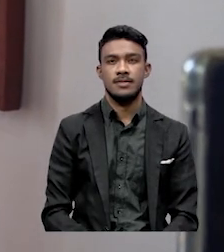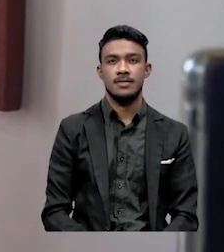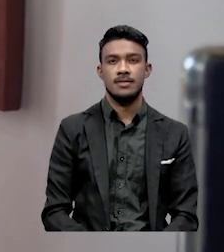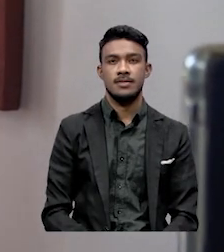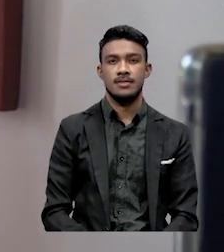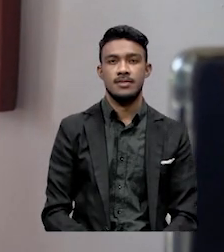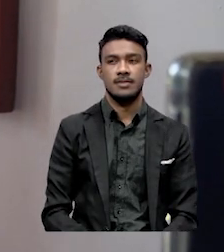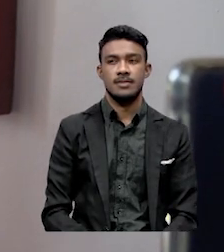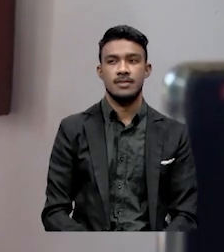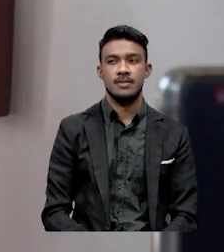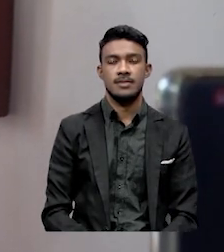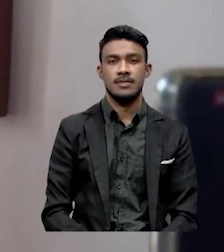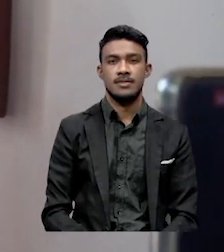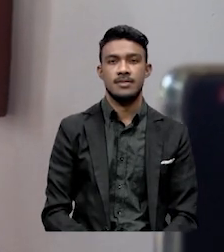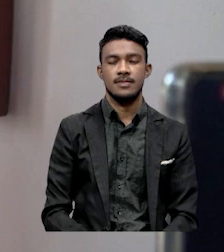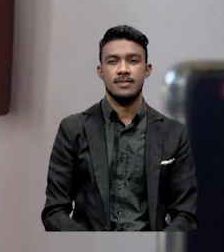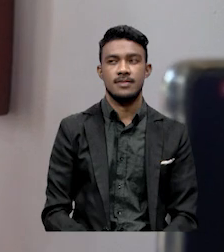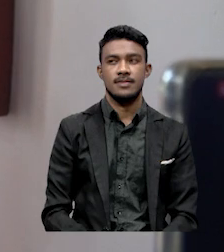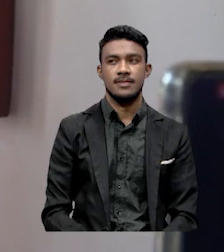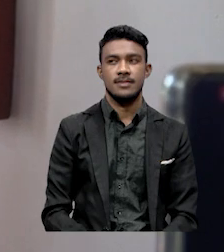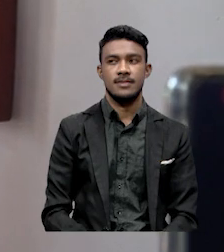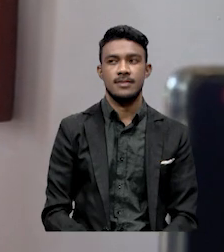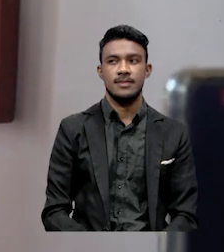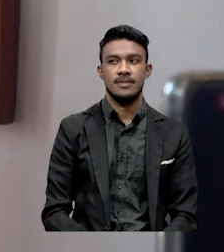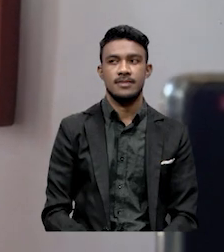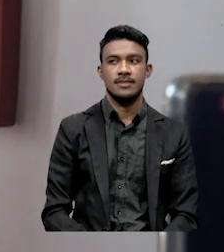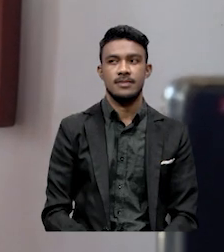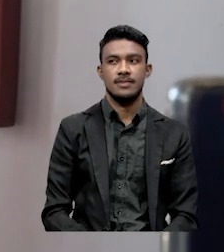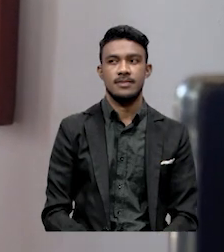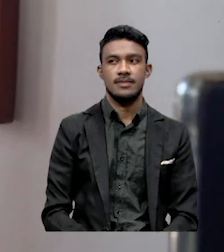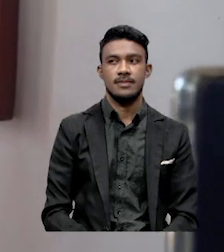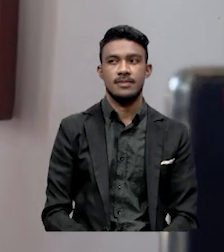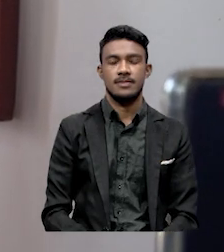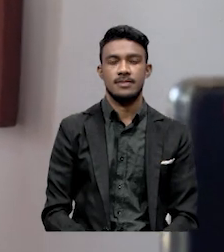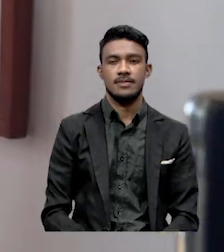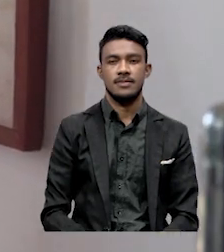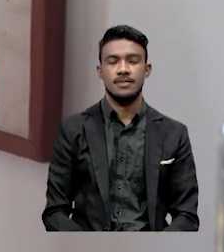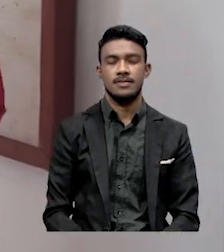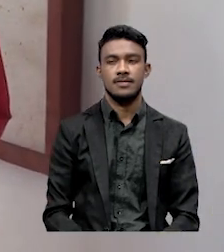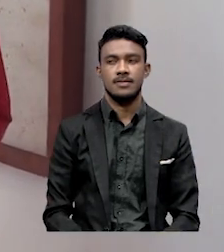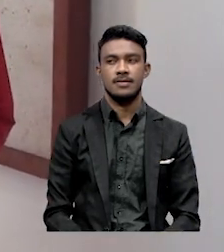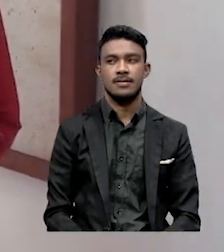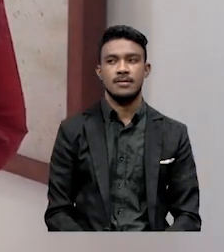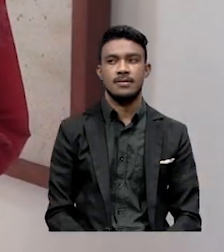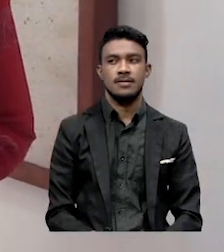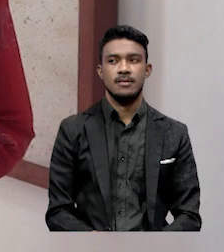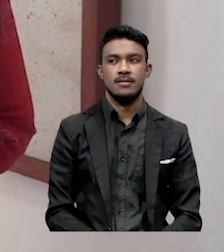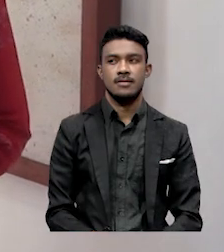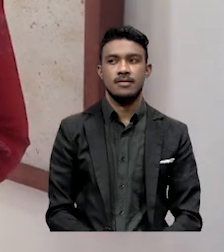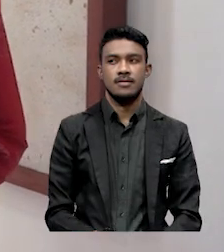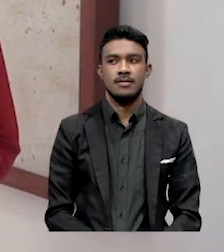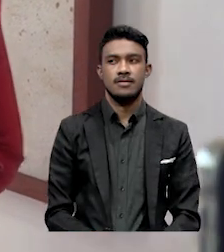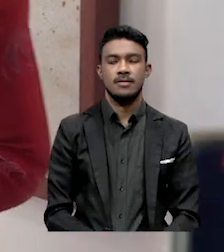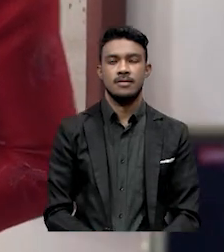café, mas somos um produtor do melhor café do mundo.